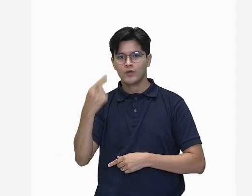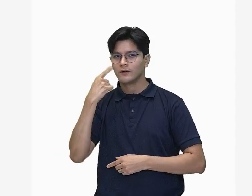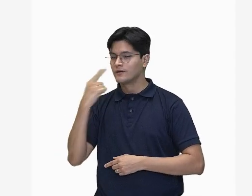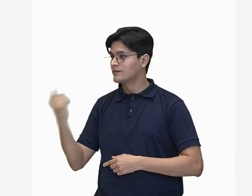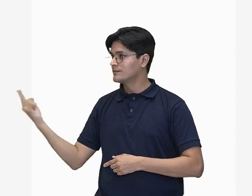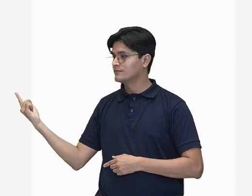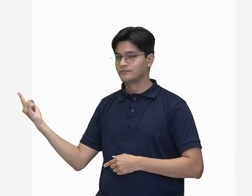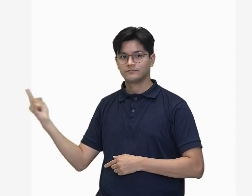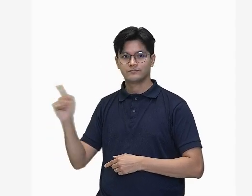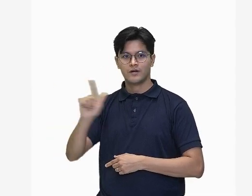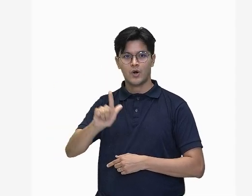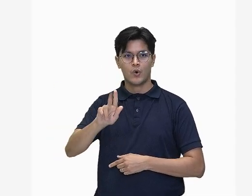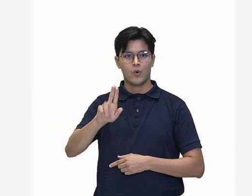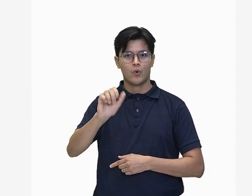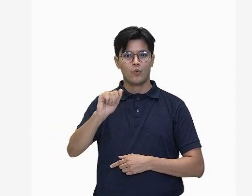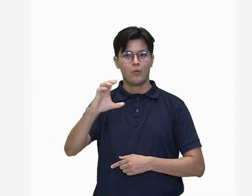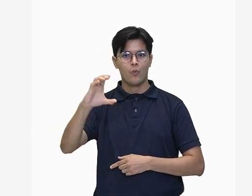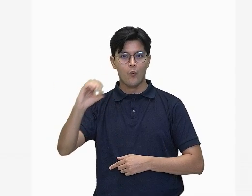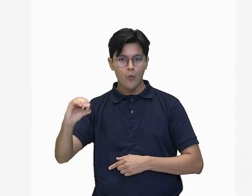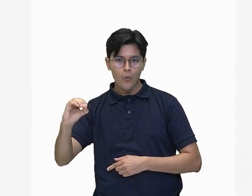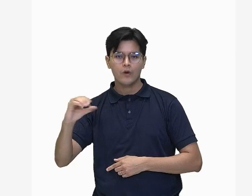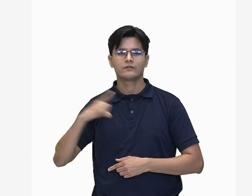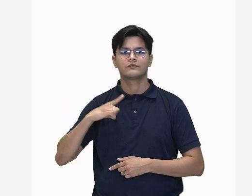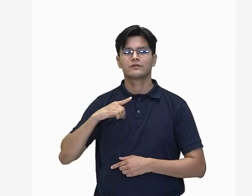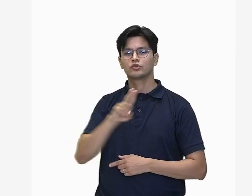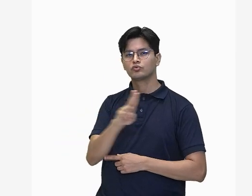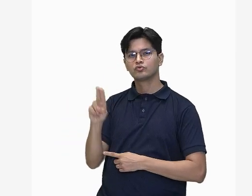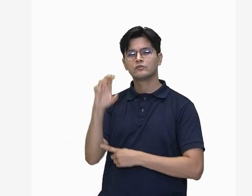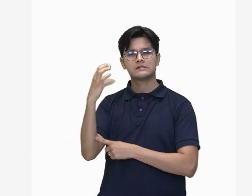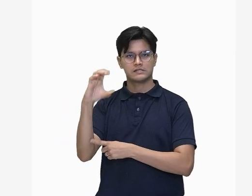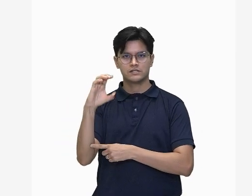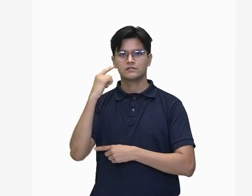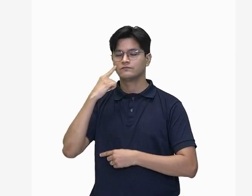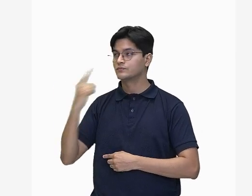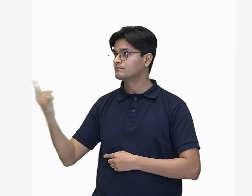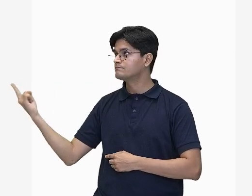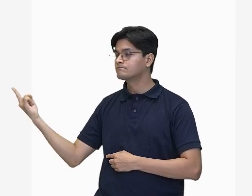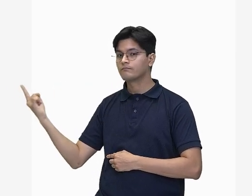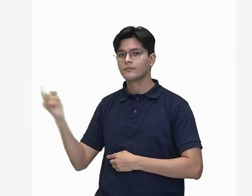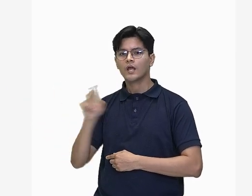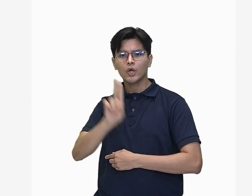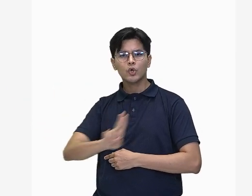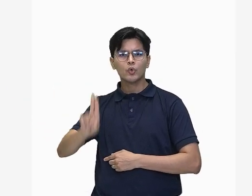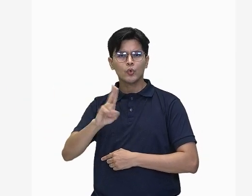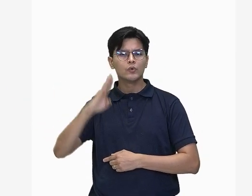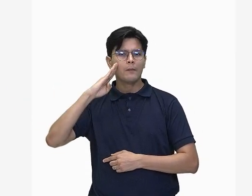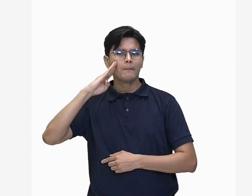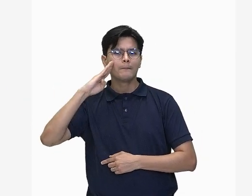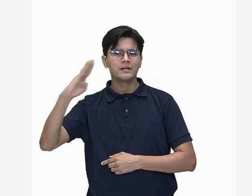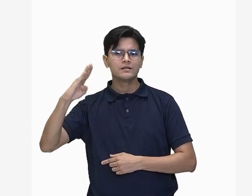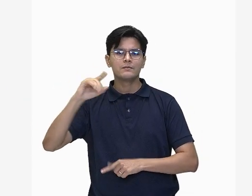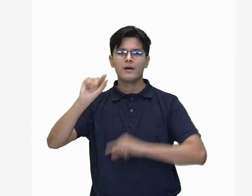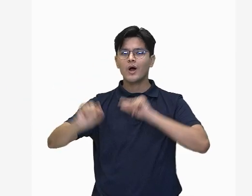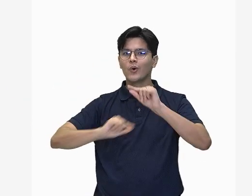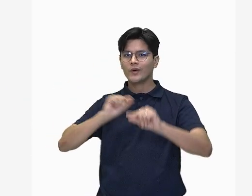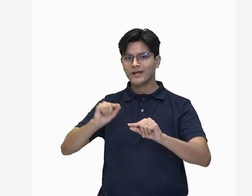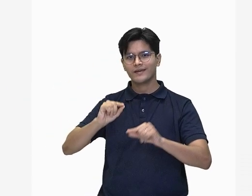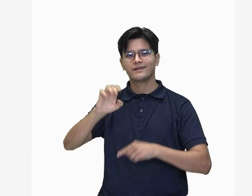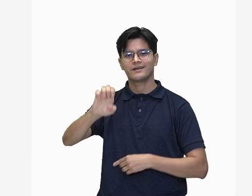O nome científico Micânia glomerata e o uso principal dele é como